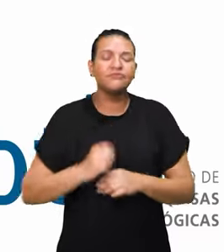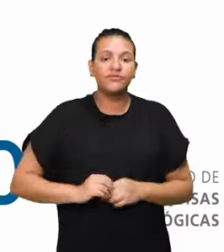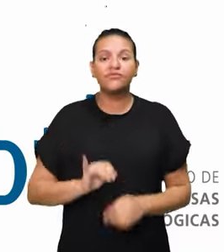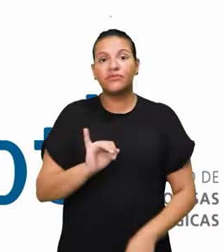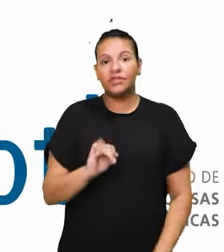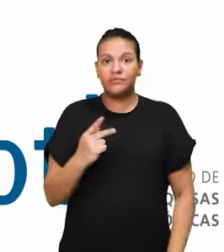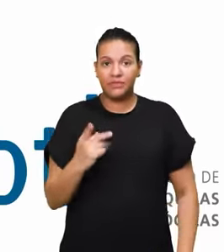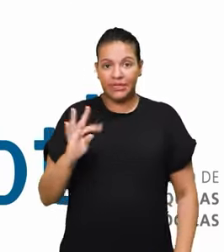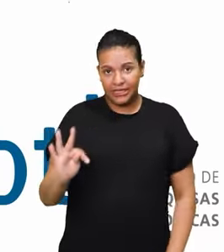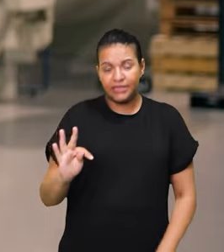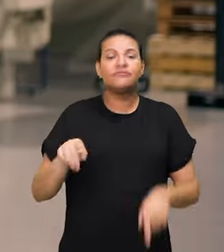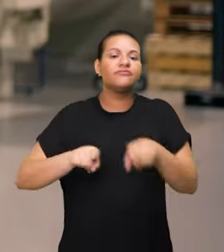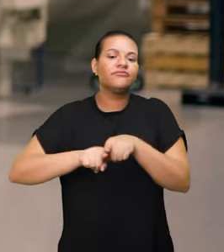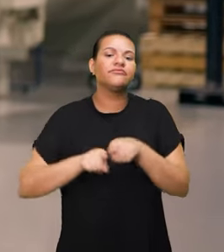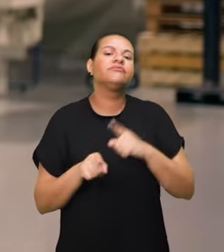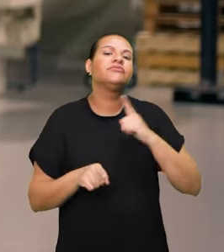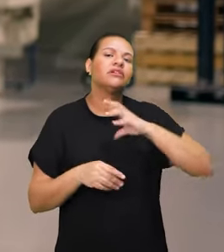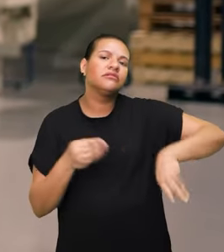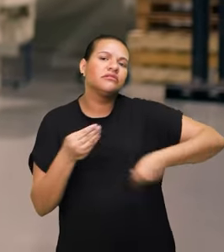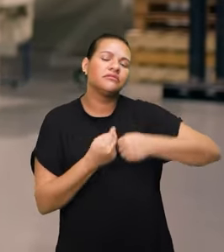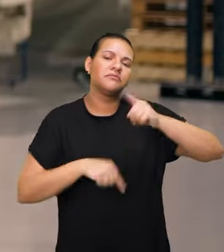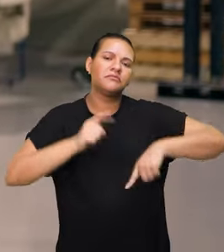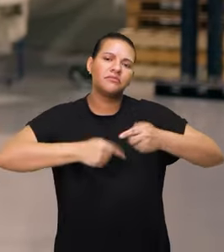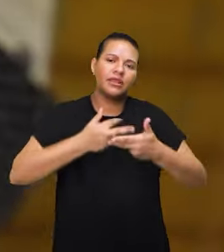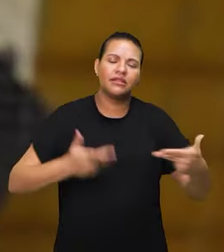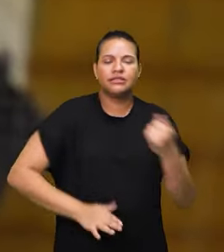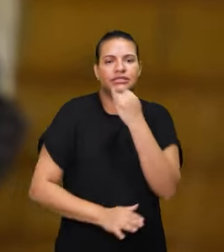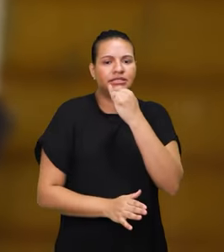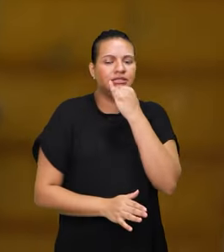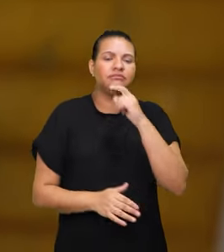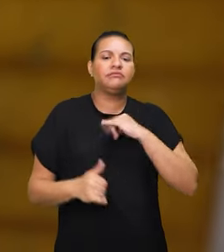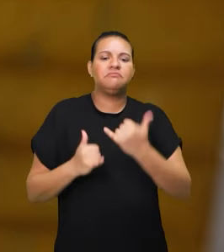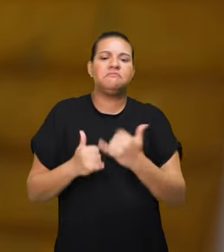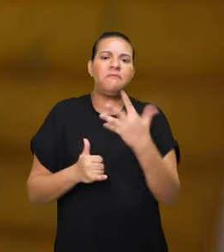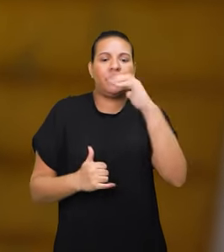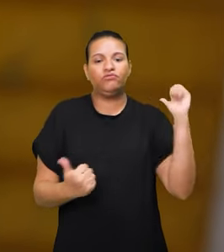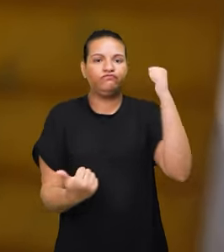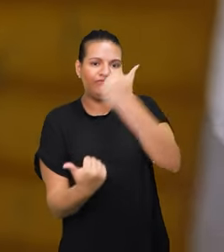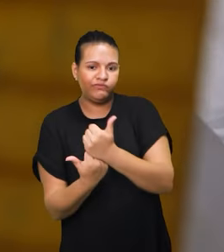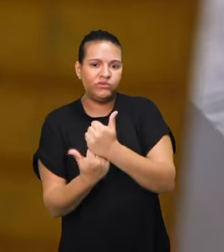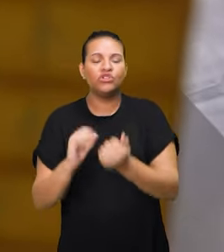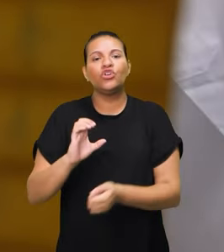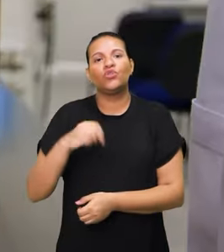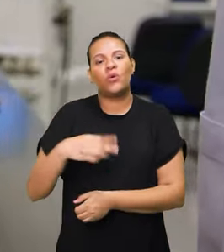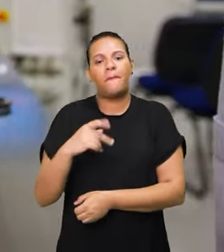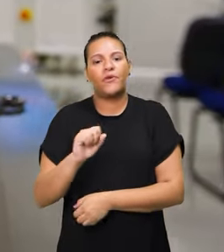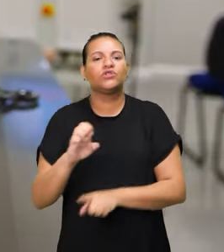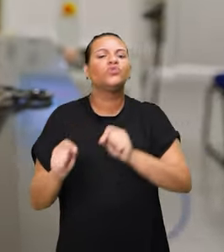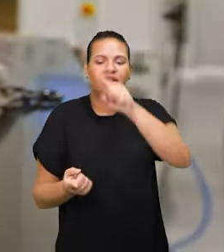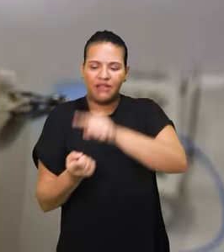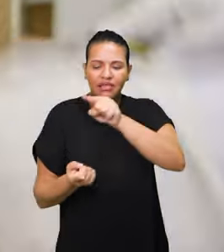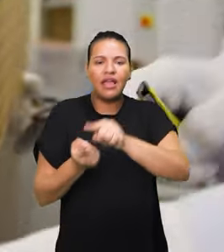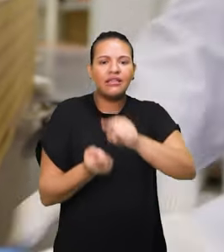segurança O IPT ele entra também com o pacote então a gente tá falando de componentes e materiais compósitos então onde a gente tá substituindo materal metálico pro